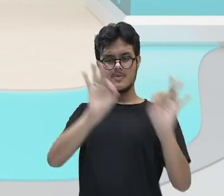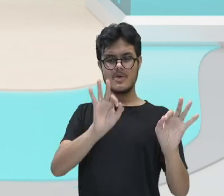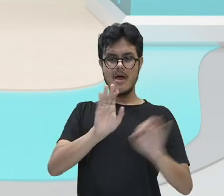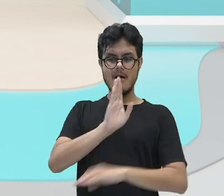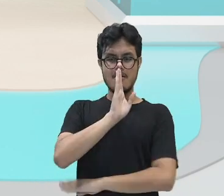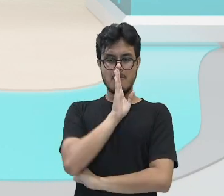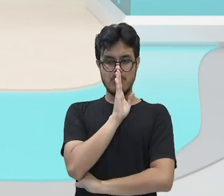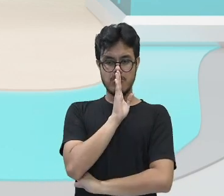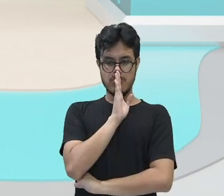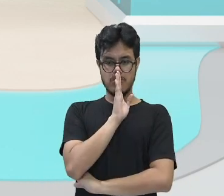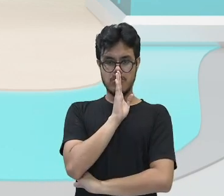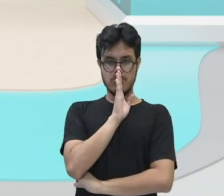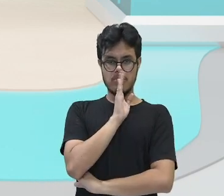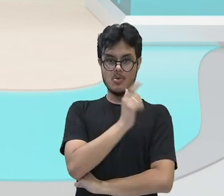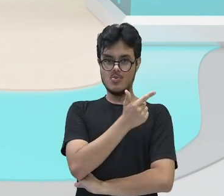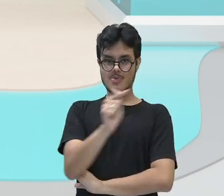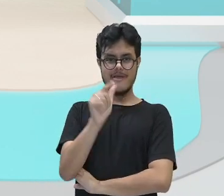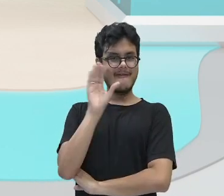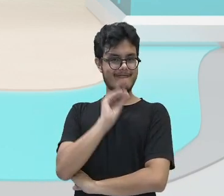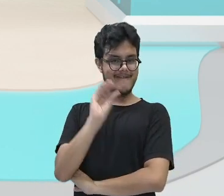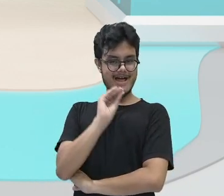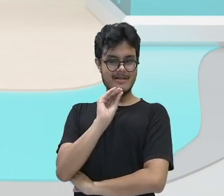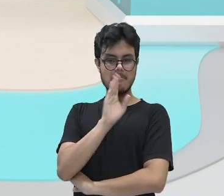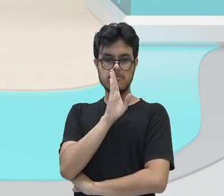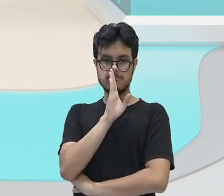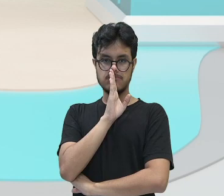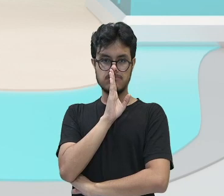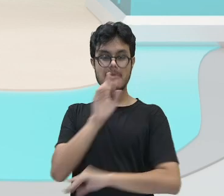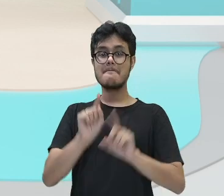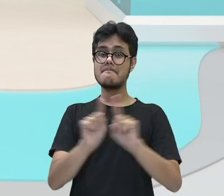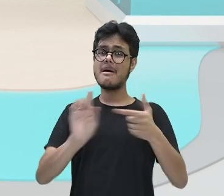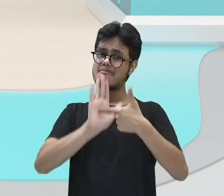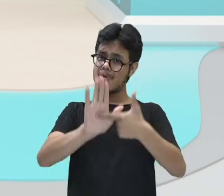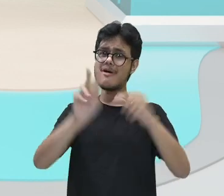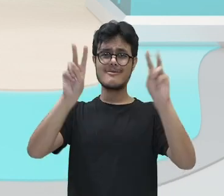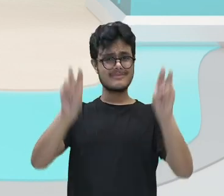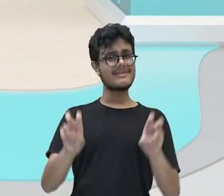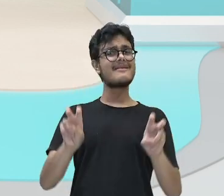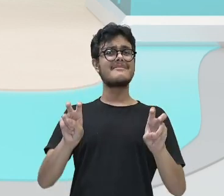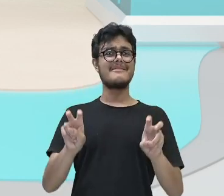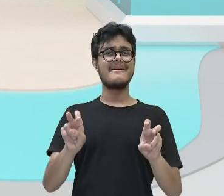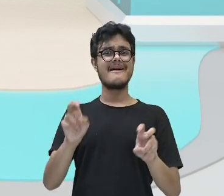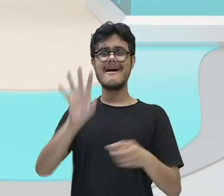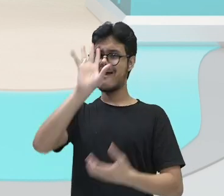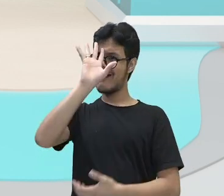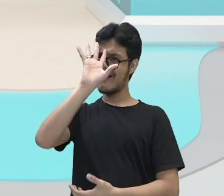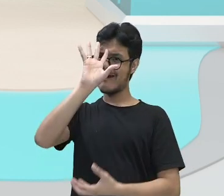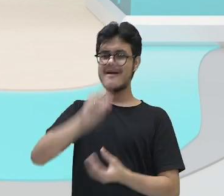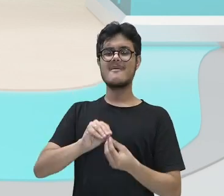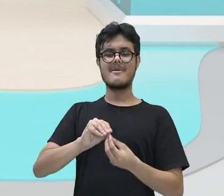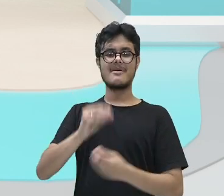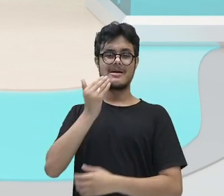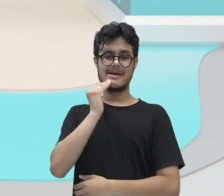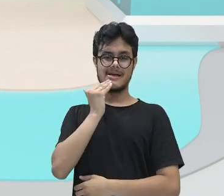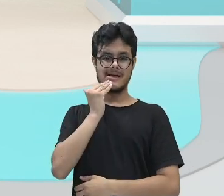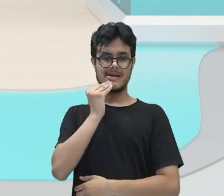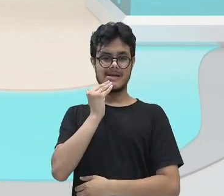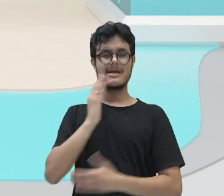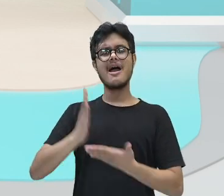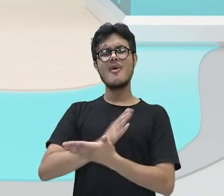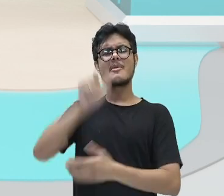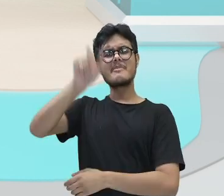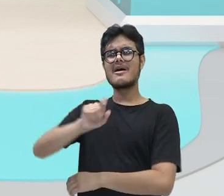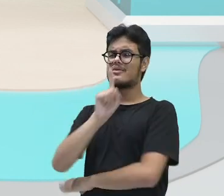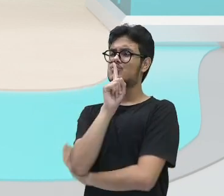ele não tinha fala, mas ele conseguia passar. Ora, existe hoje muitas pessoas falando,